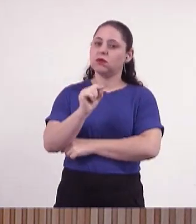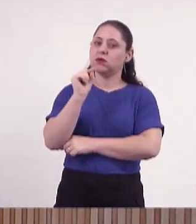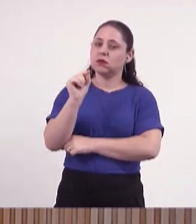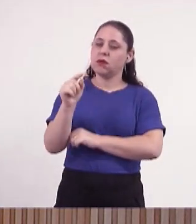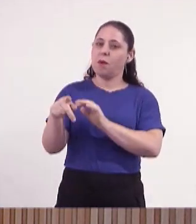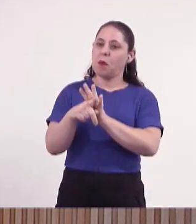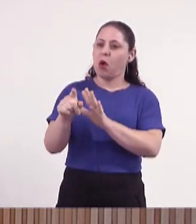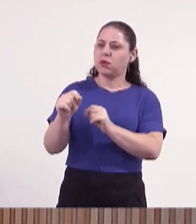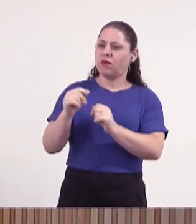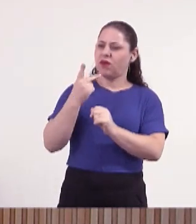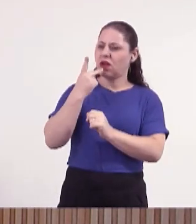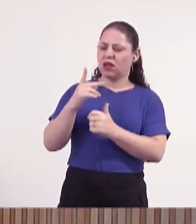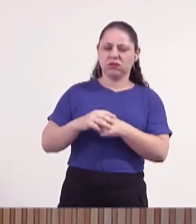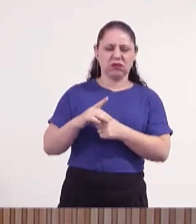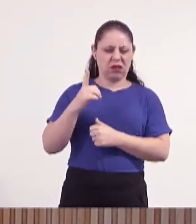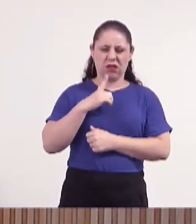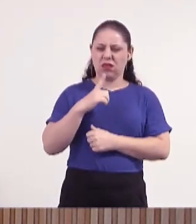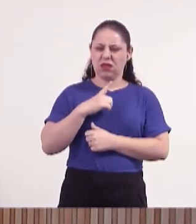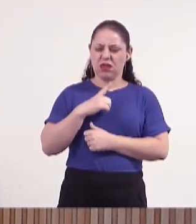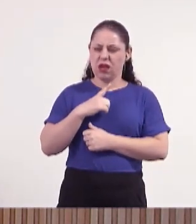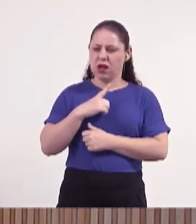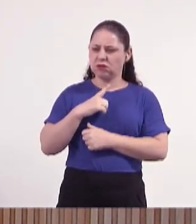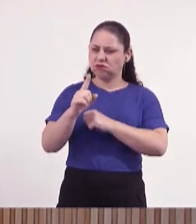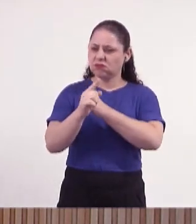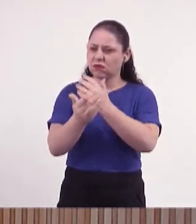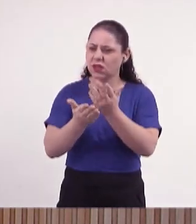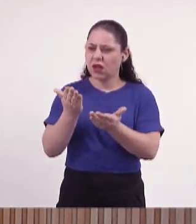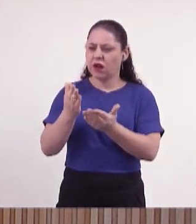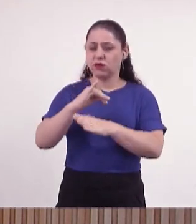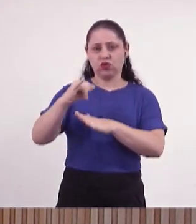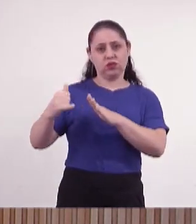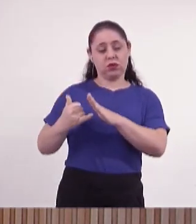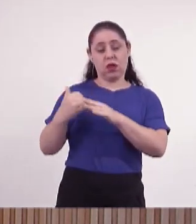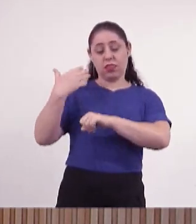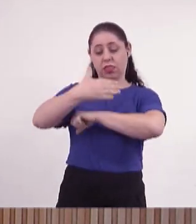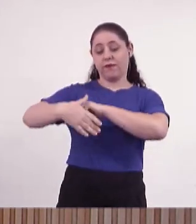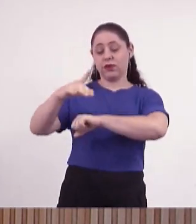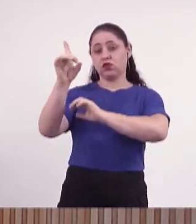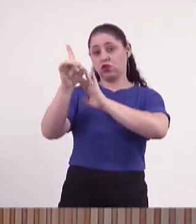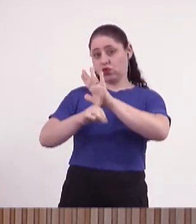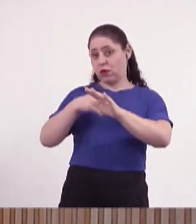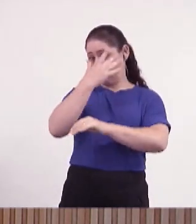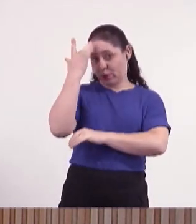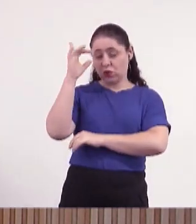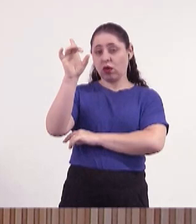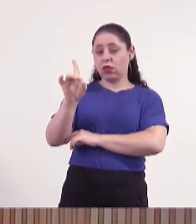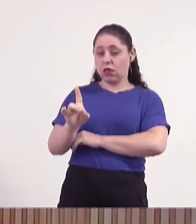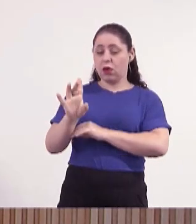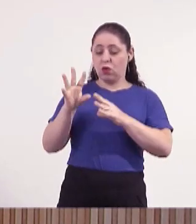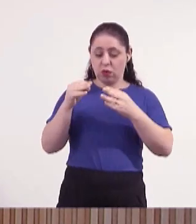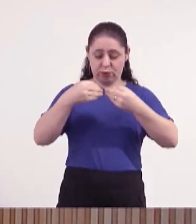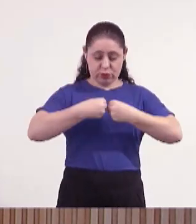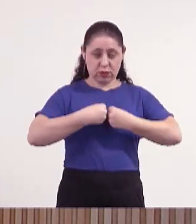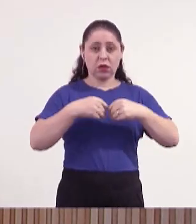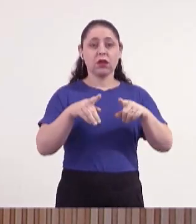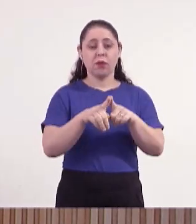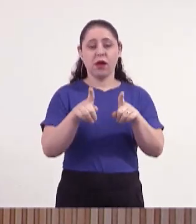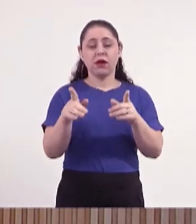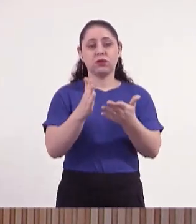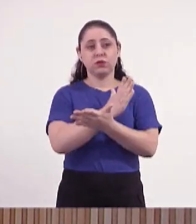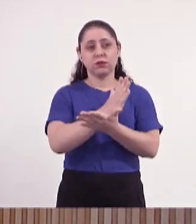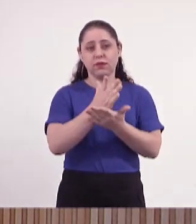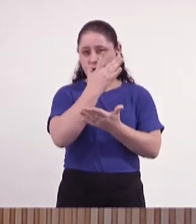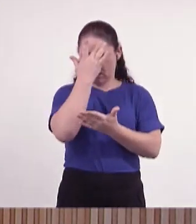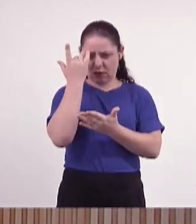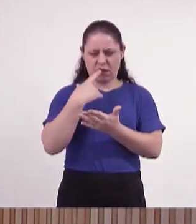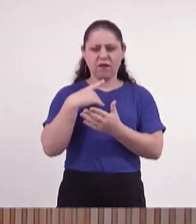pelas próprias pessoas, por entidades que defendem os direitos das pessoas com o transtorno do espectro autista. A